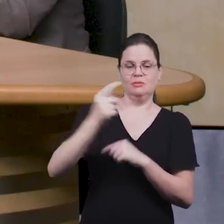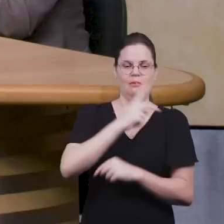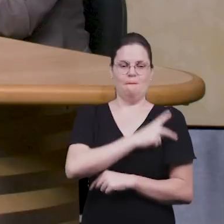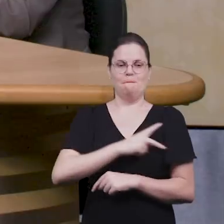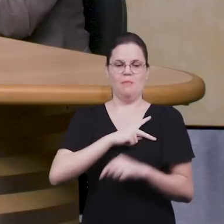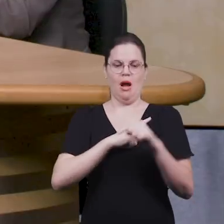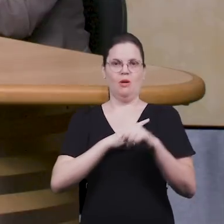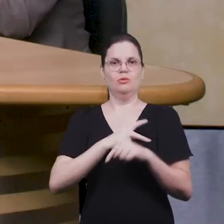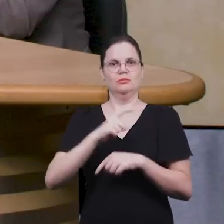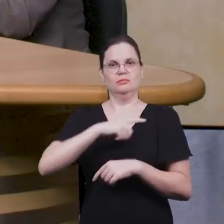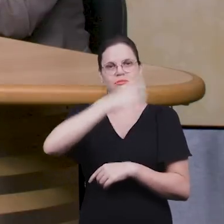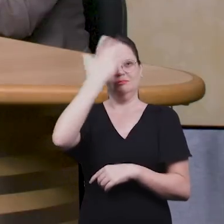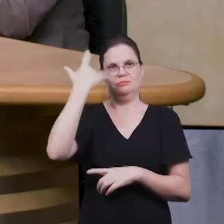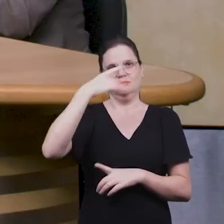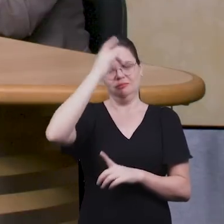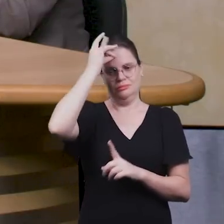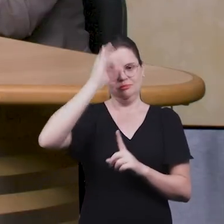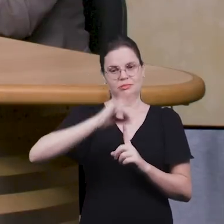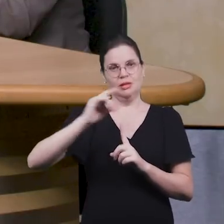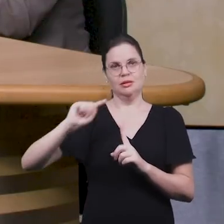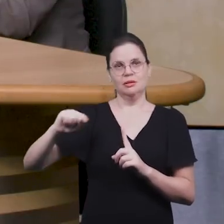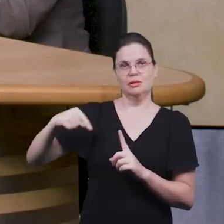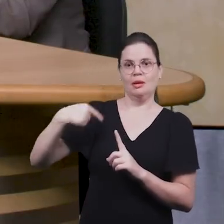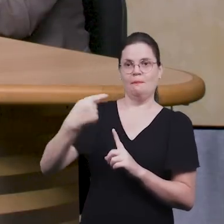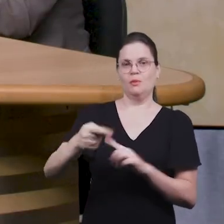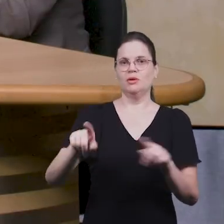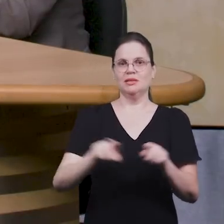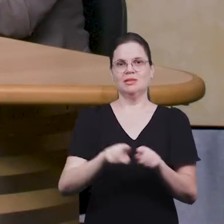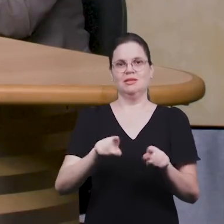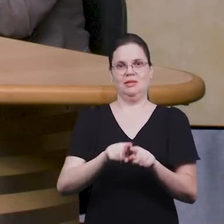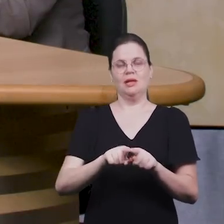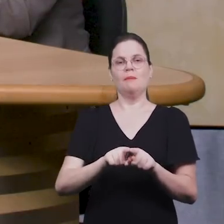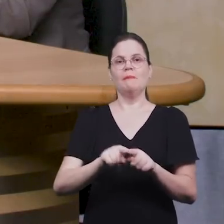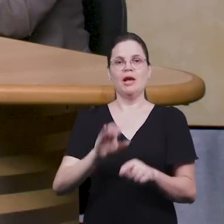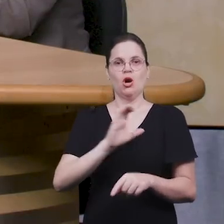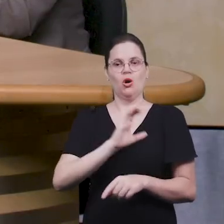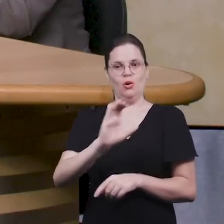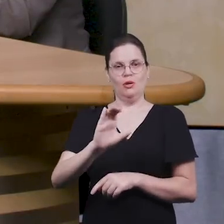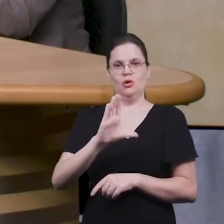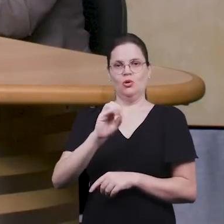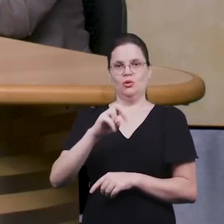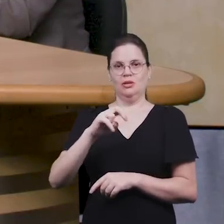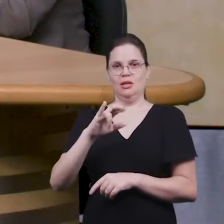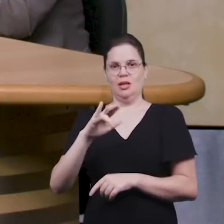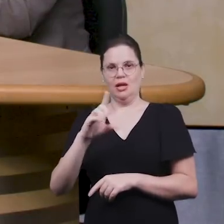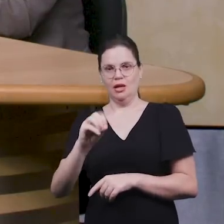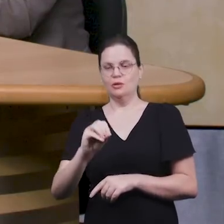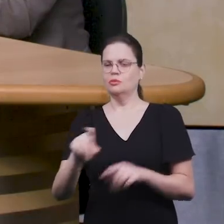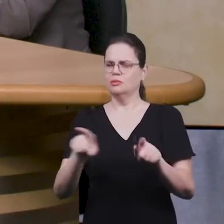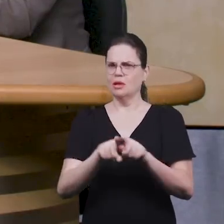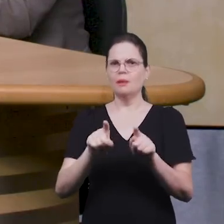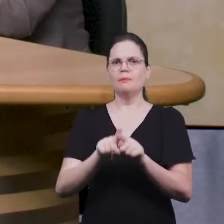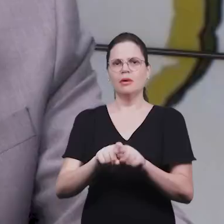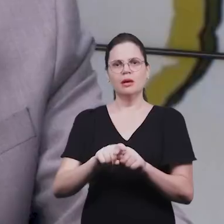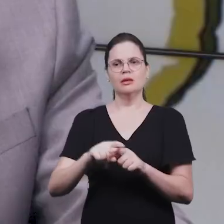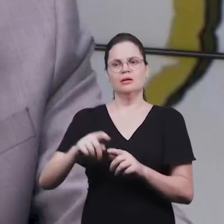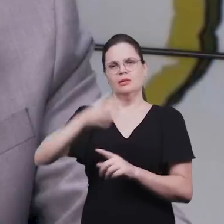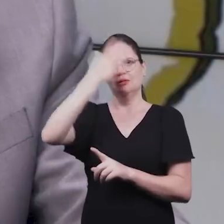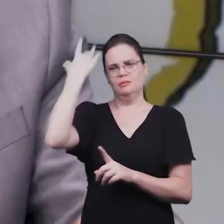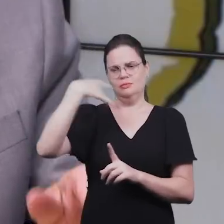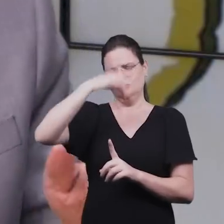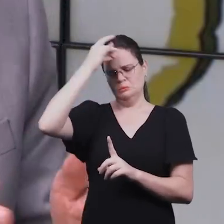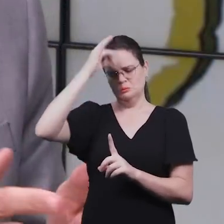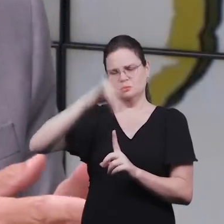batizado com o Espírito Santo. Depois, muitos anos depois, Cornélio é batizado com o Espírito Santo. Quer dizer, aí já vai para quase 20 anos depois